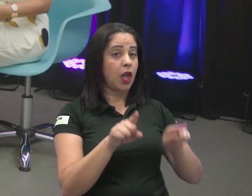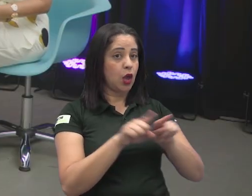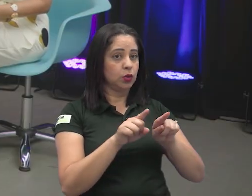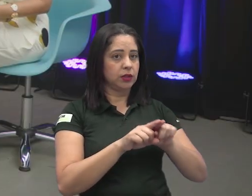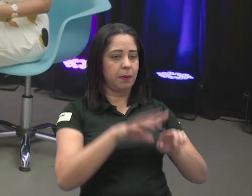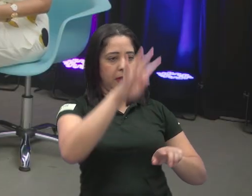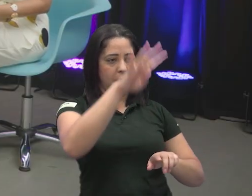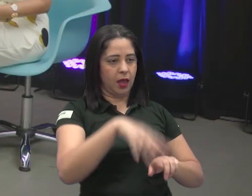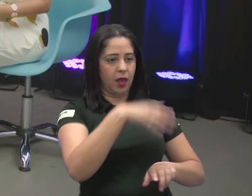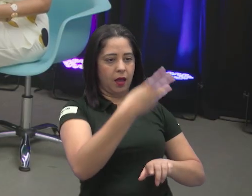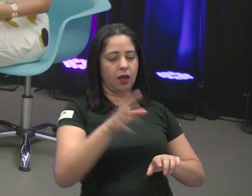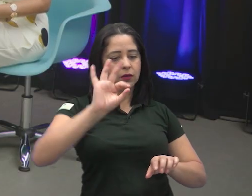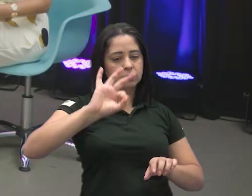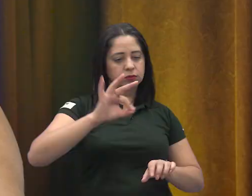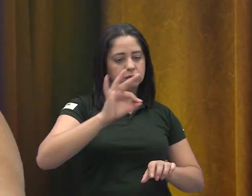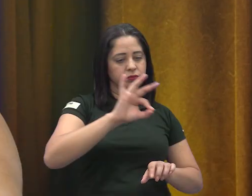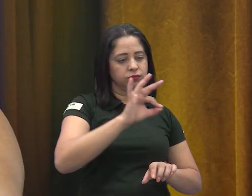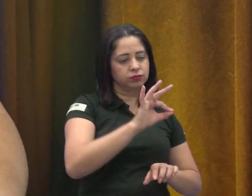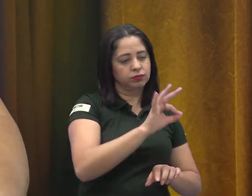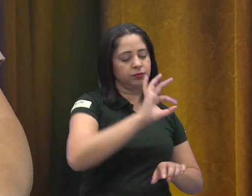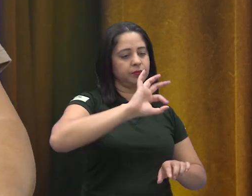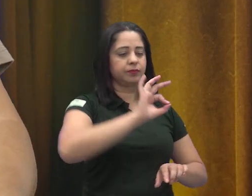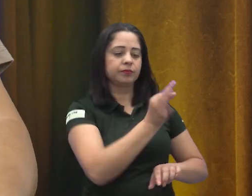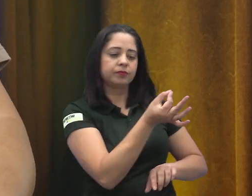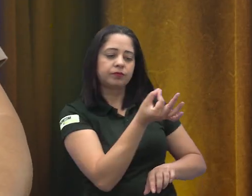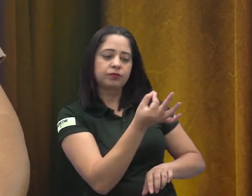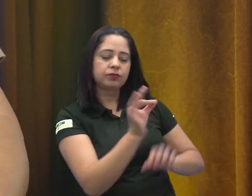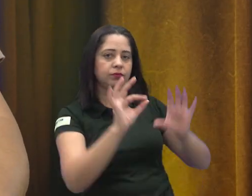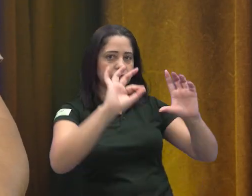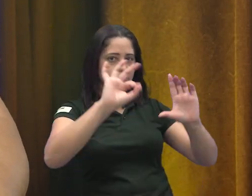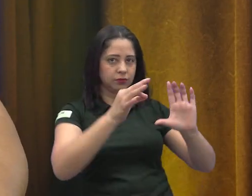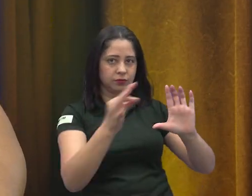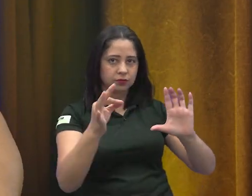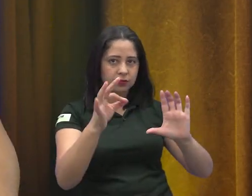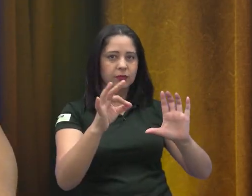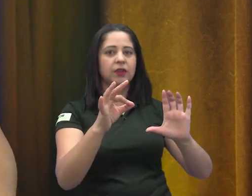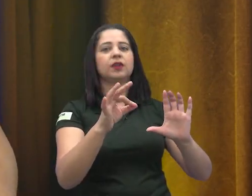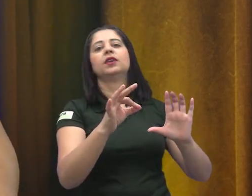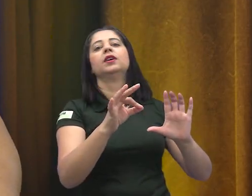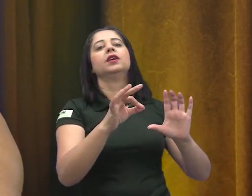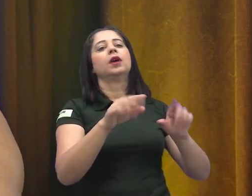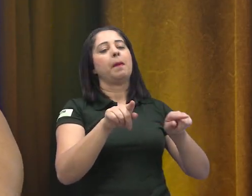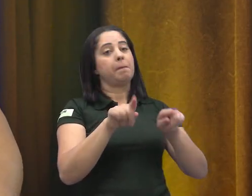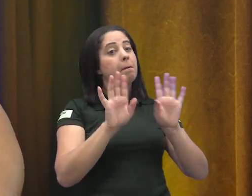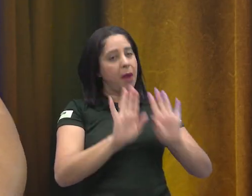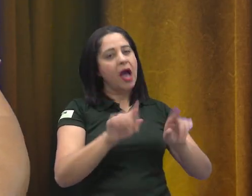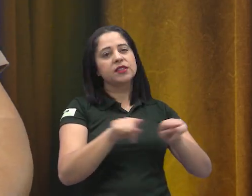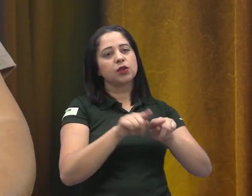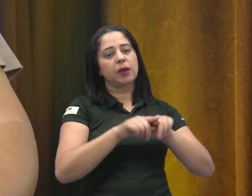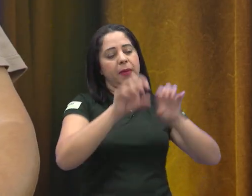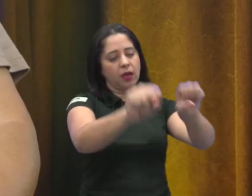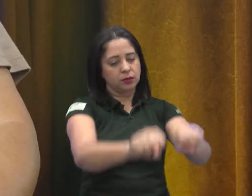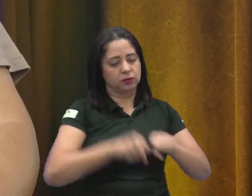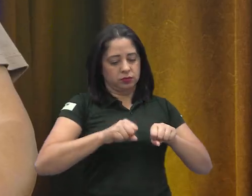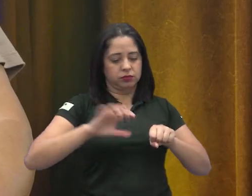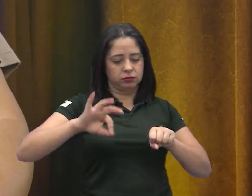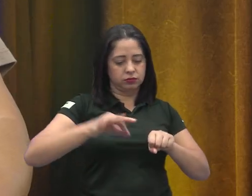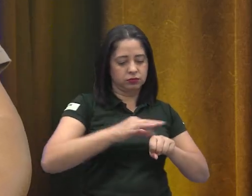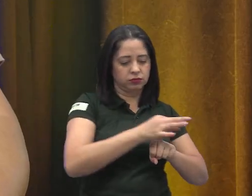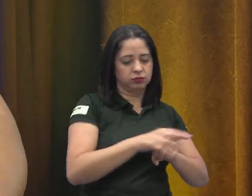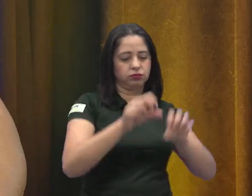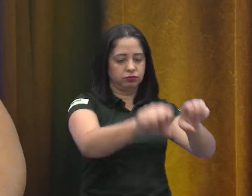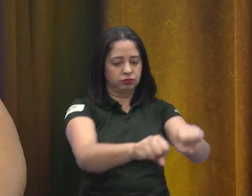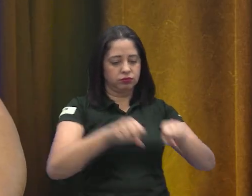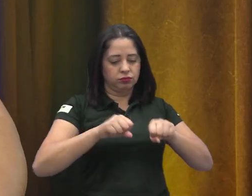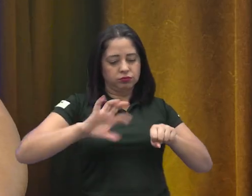o tear de pregos, né, especificamente. Sou tecelã também de tear de pente liço, tear de pedal. Tenho